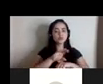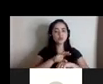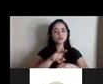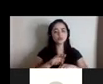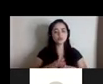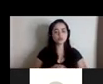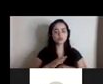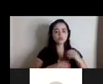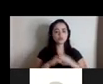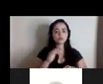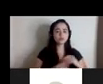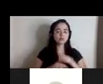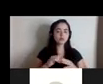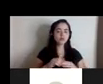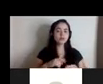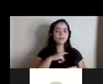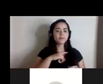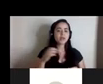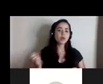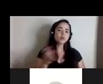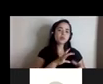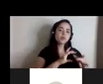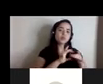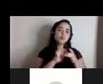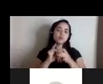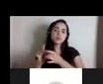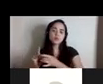novas sequências, novos modelos,